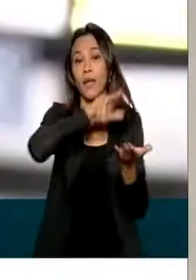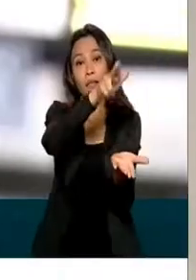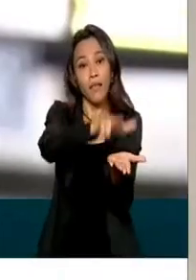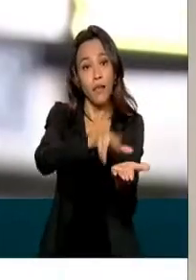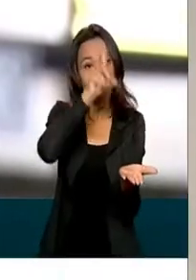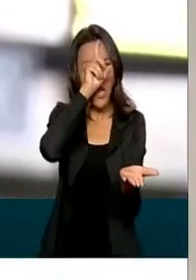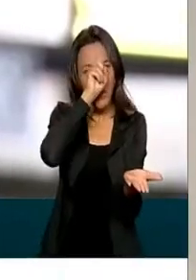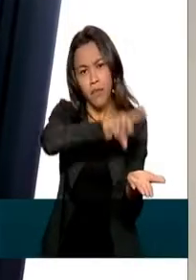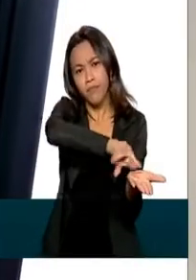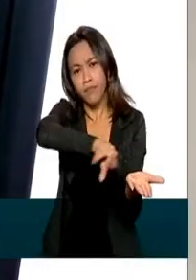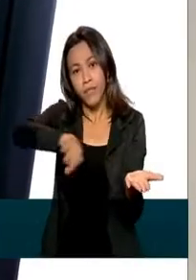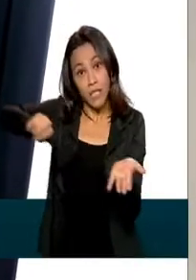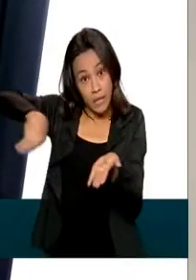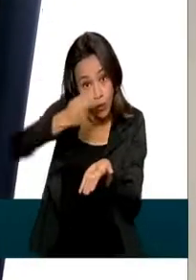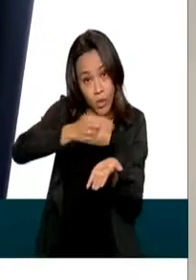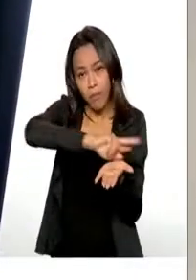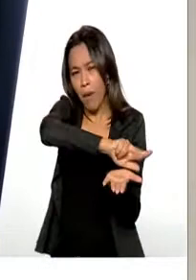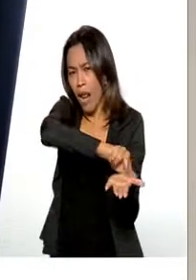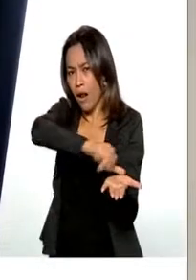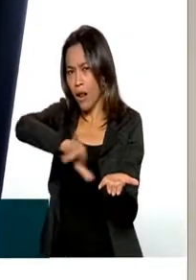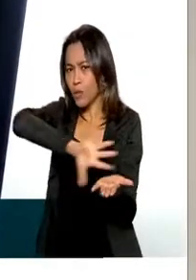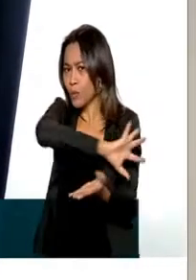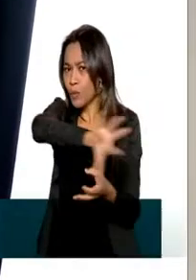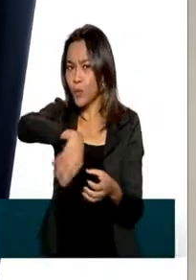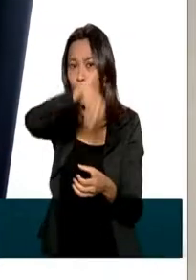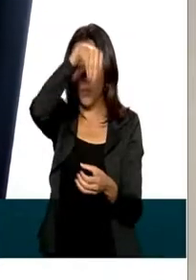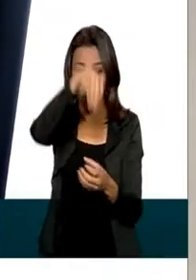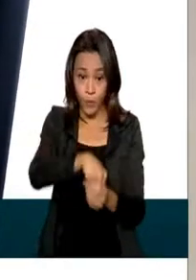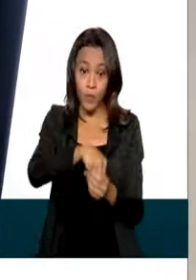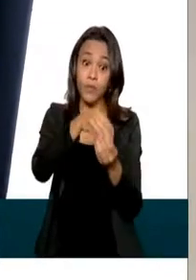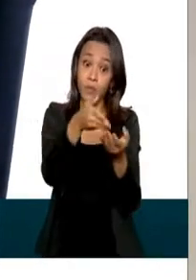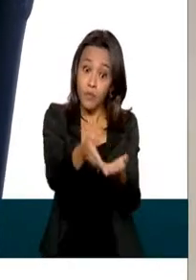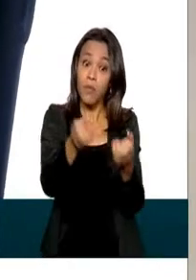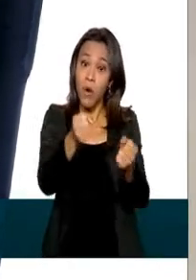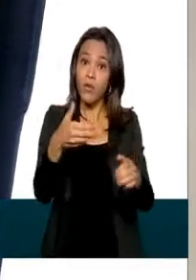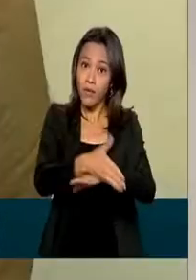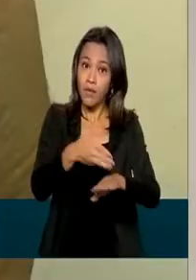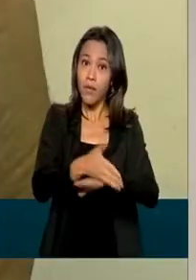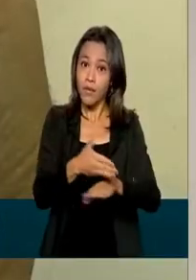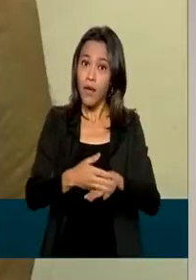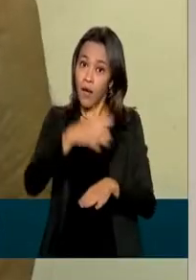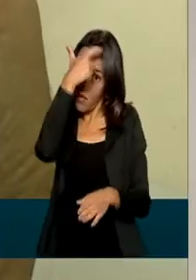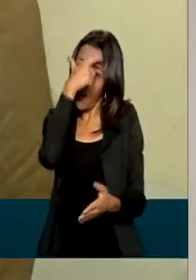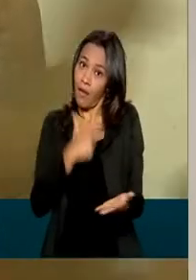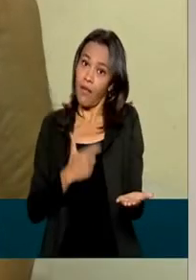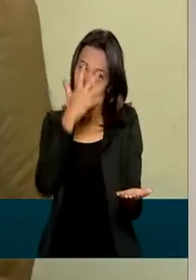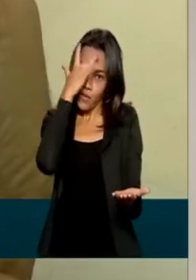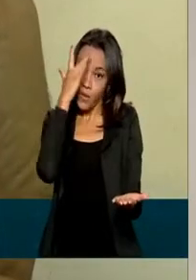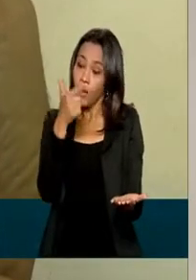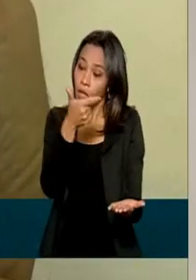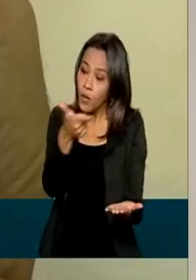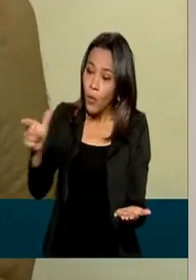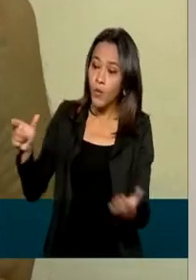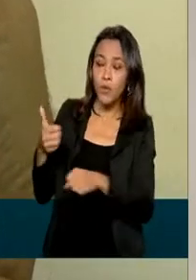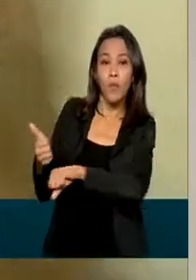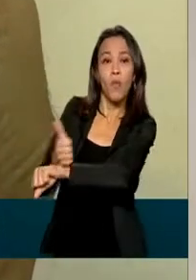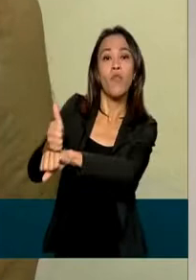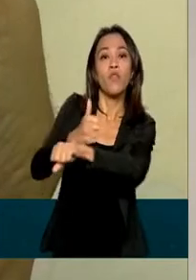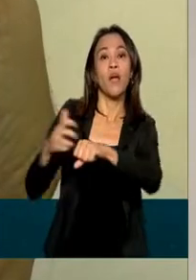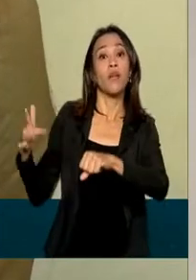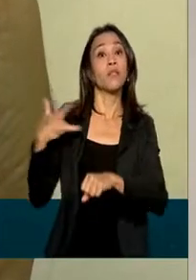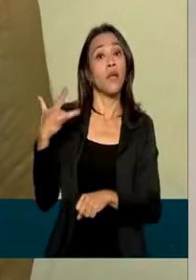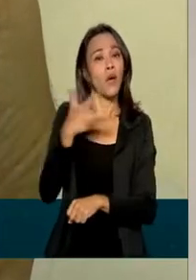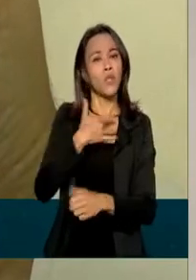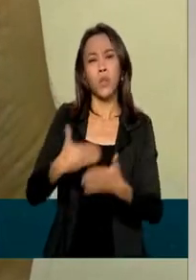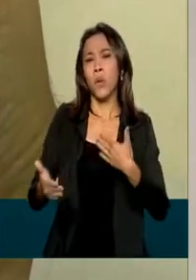operações realizadas. E tudo isso pode ser acessado pelo próprio paciente ou por profissionais de saúde de